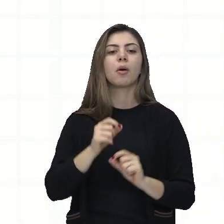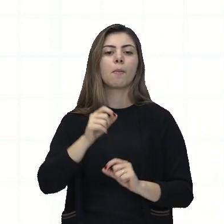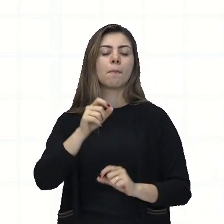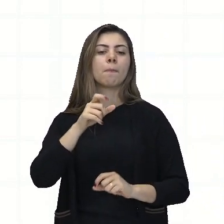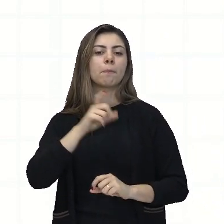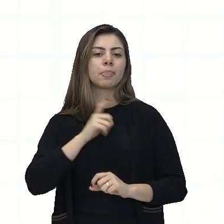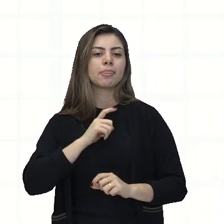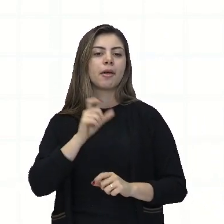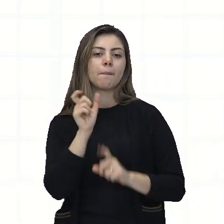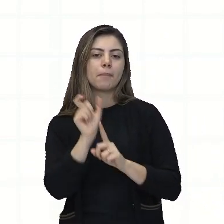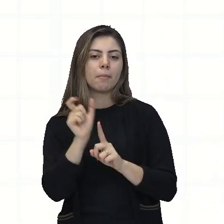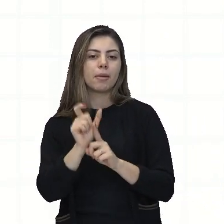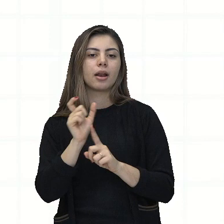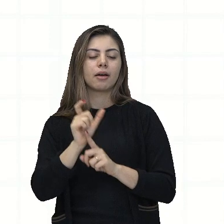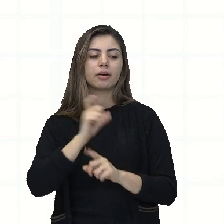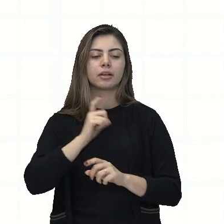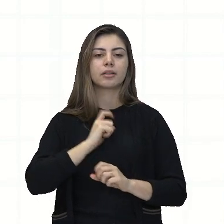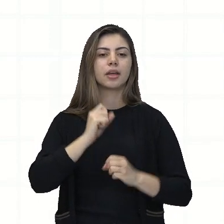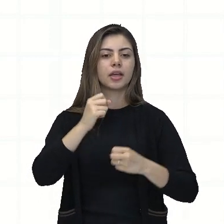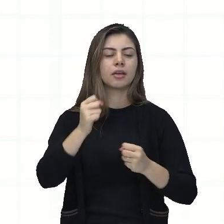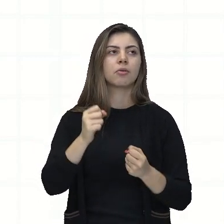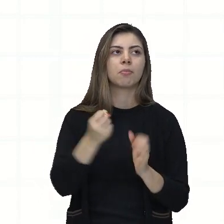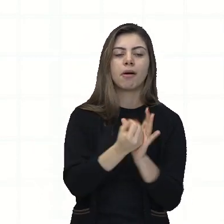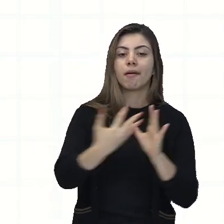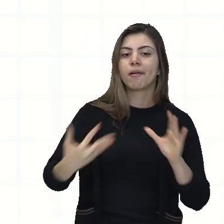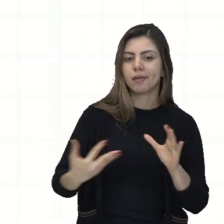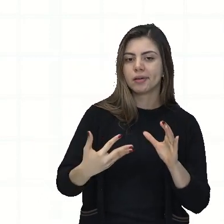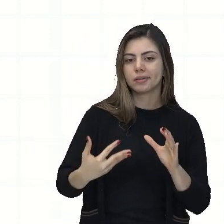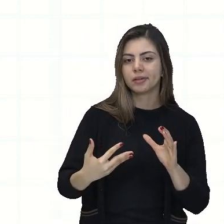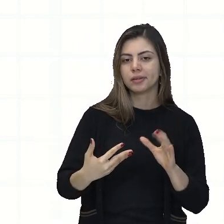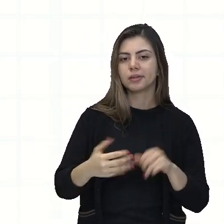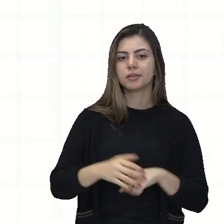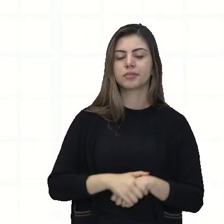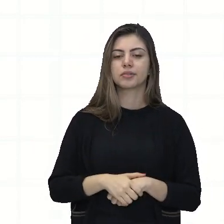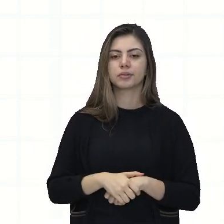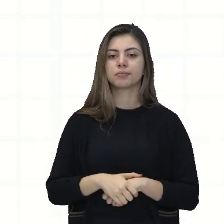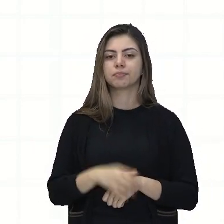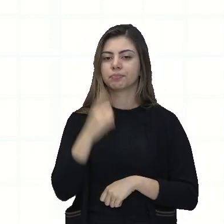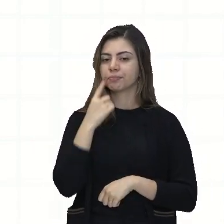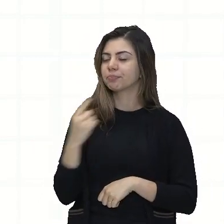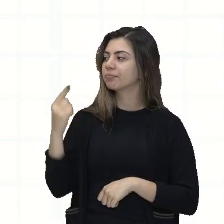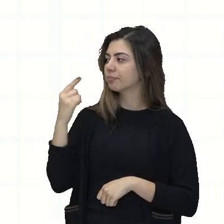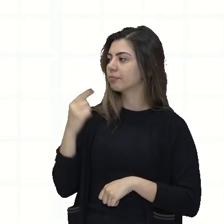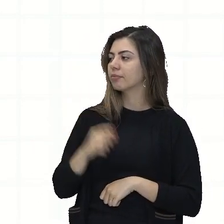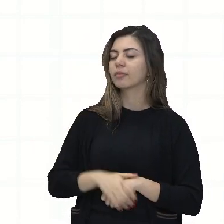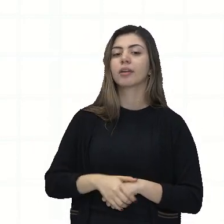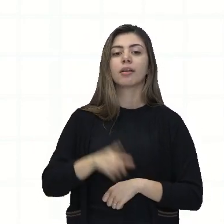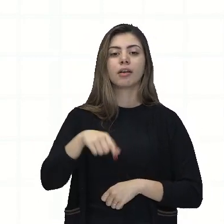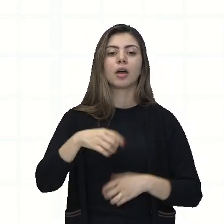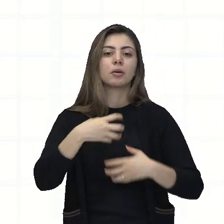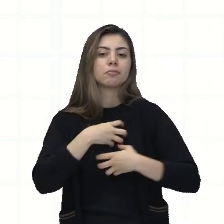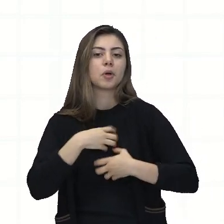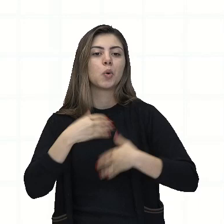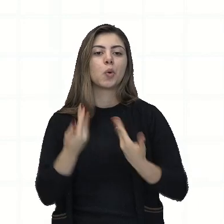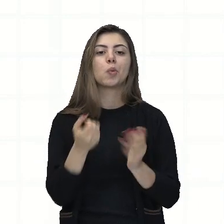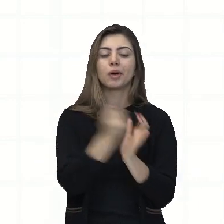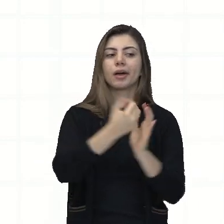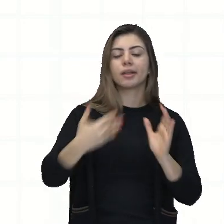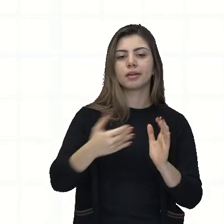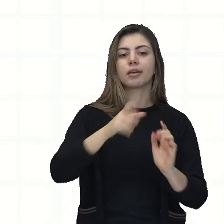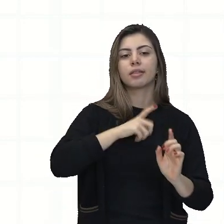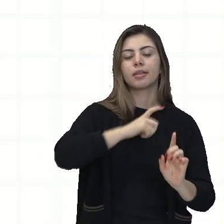atribui uma qualidade, olha lá, é um termo que atribui uma qualidade, estado ou característica